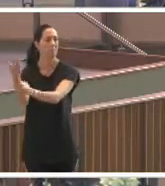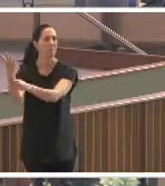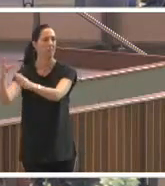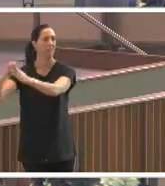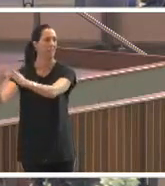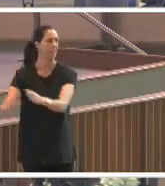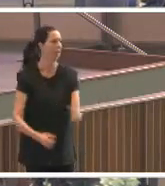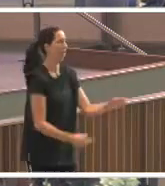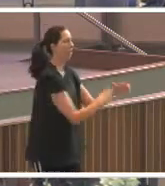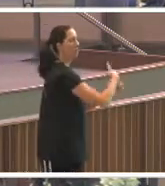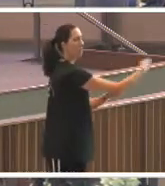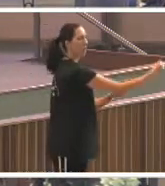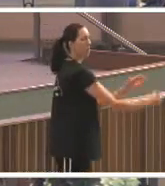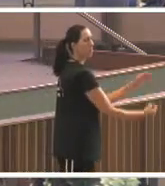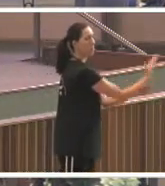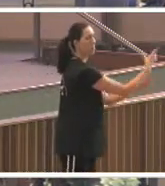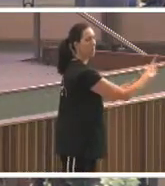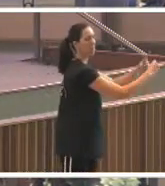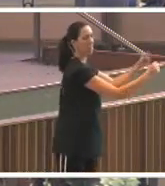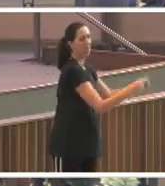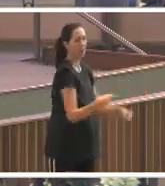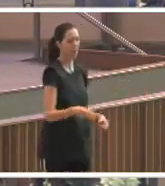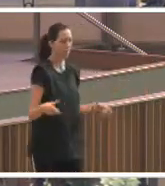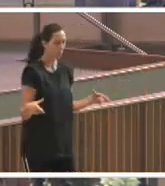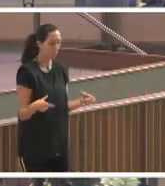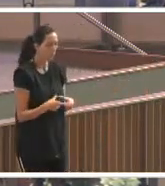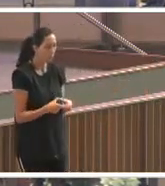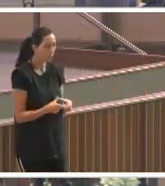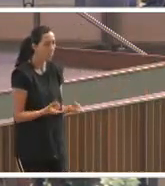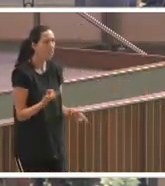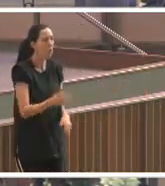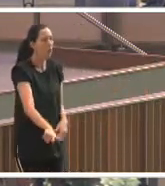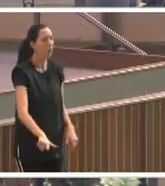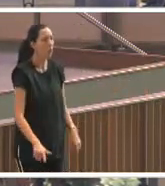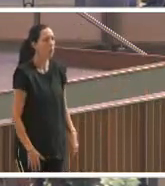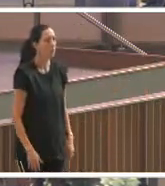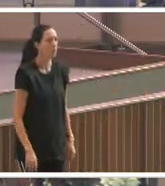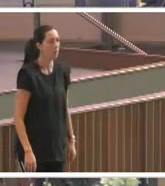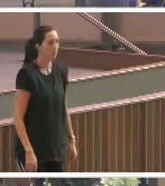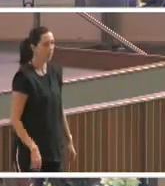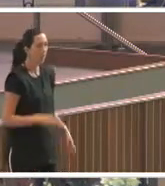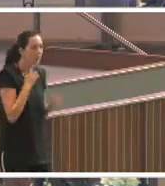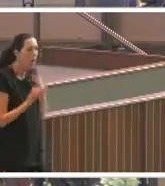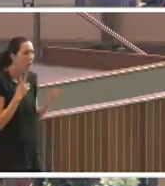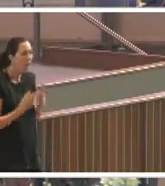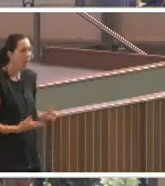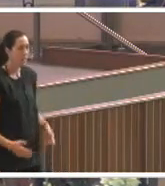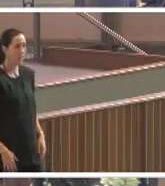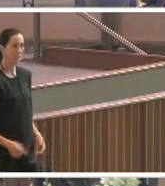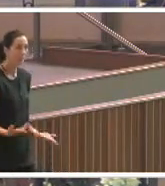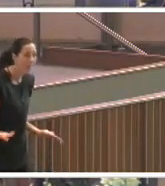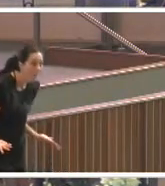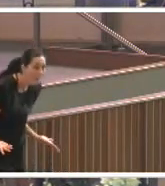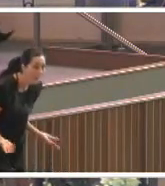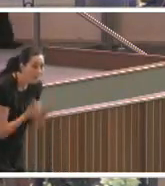esse trabalho, e mais alto voarem essas pessoas, melhor líder você